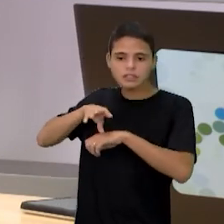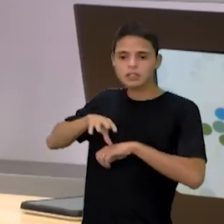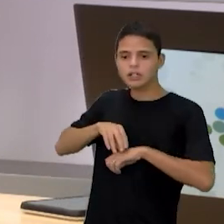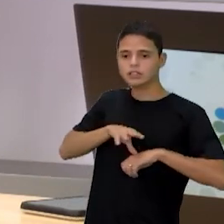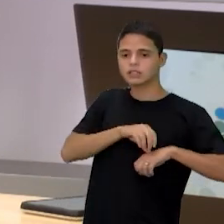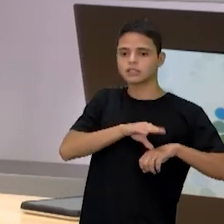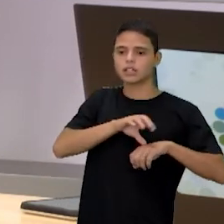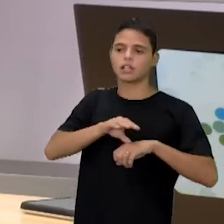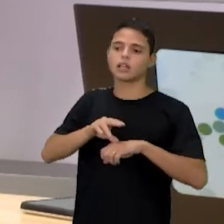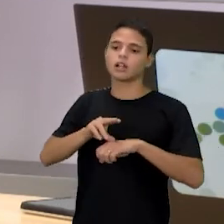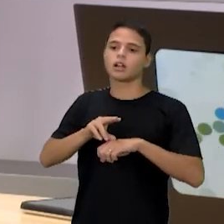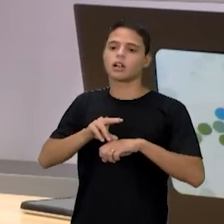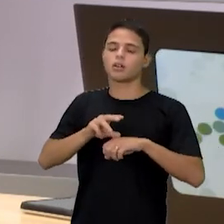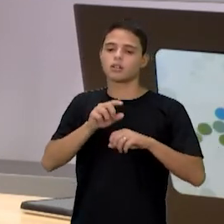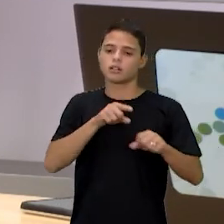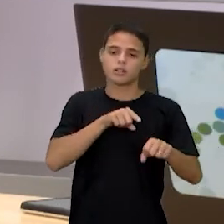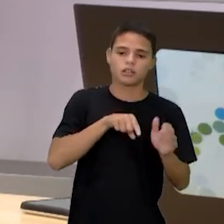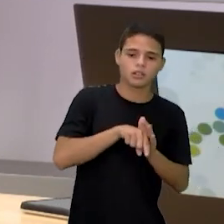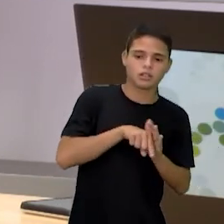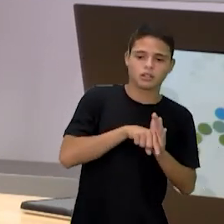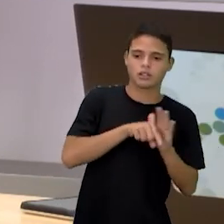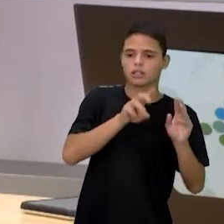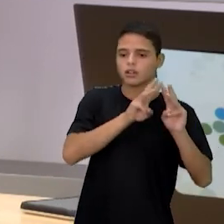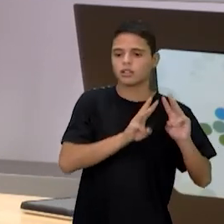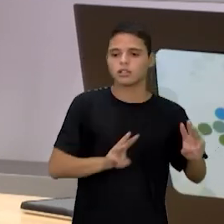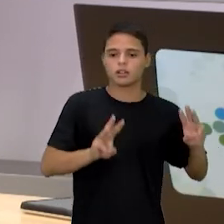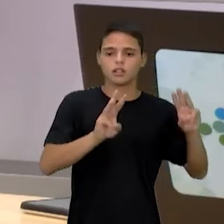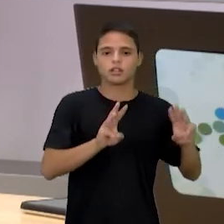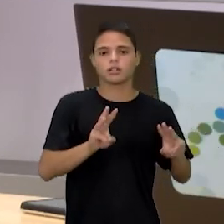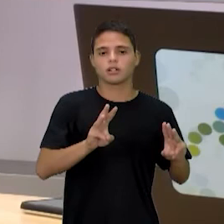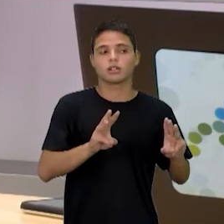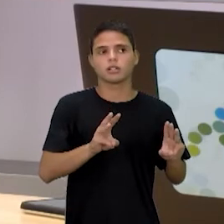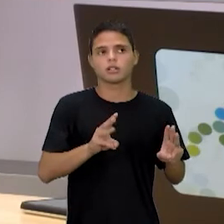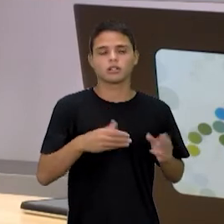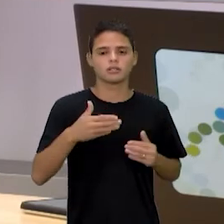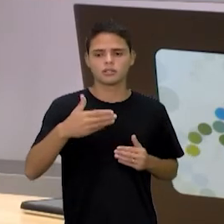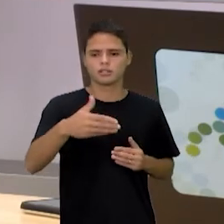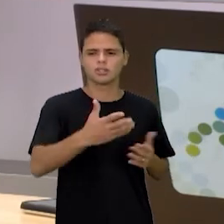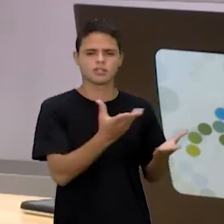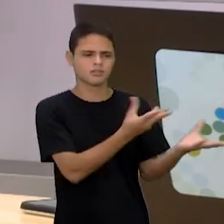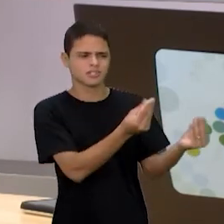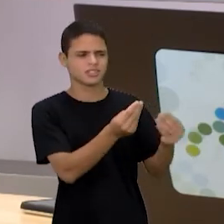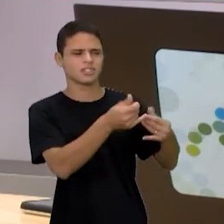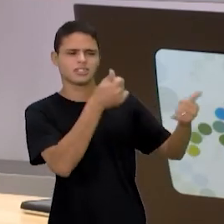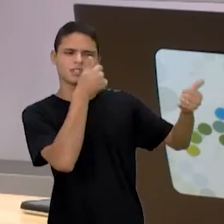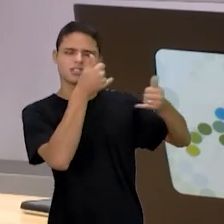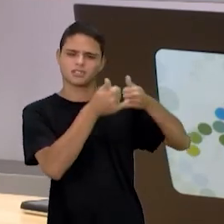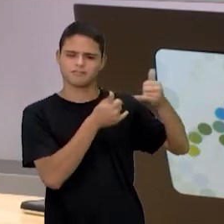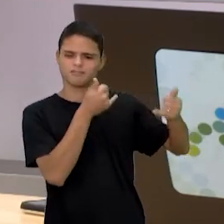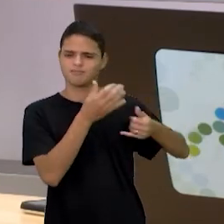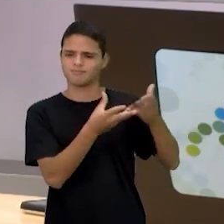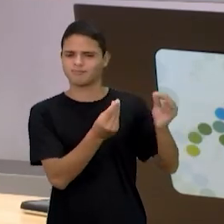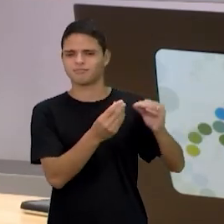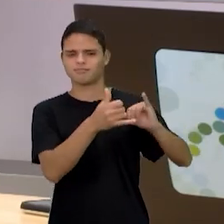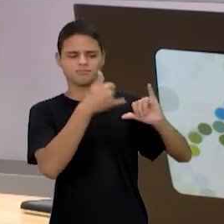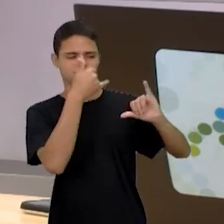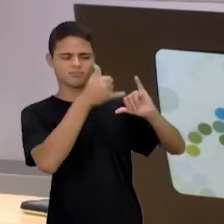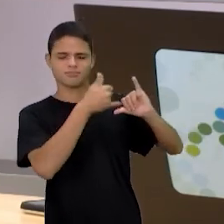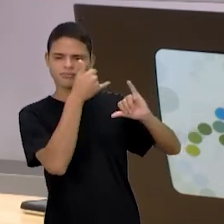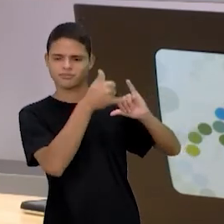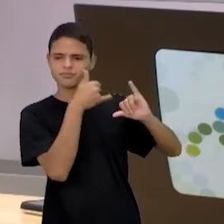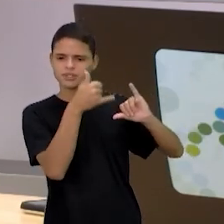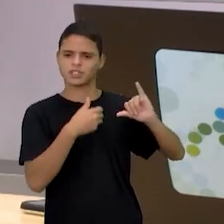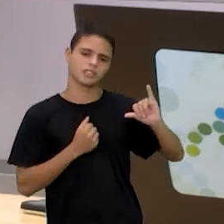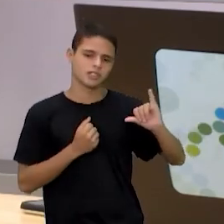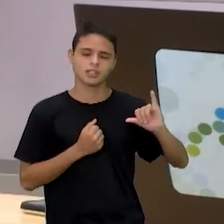no Google ou no navegador qualquer, e aí você de repente começa a ser bombardeado por várias outras banners e outras informações